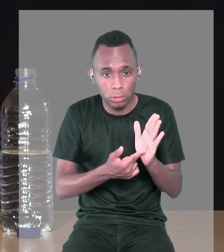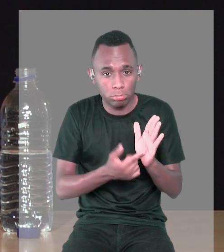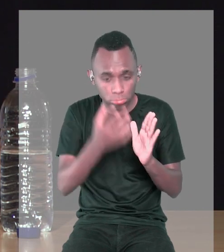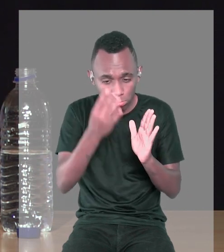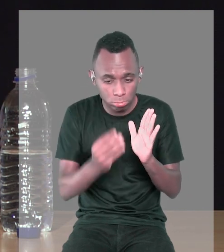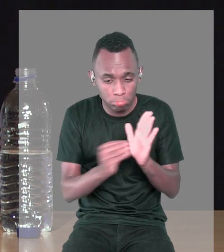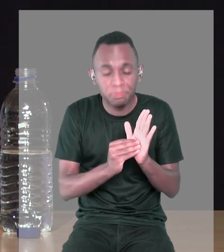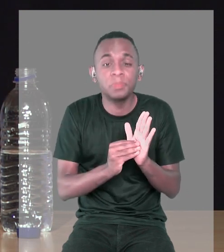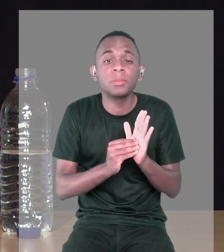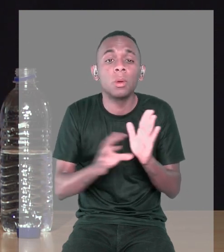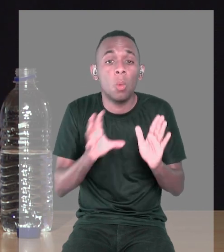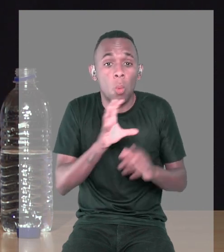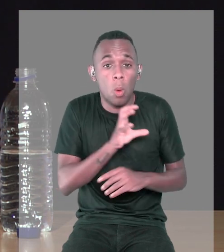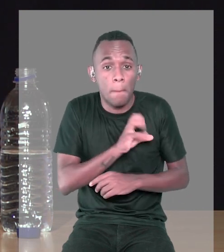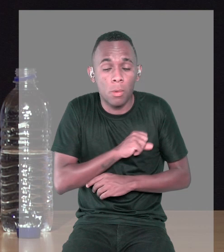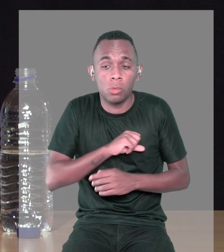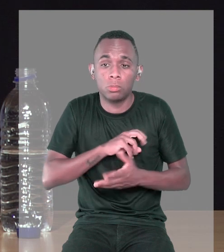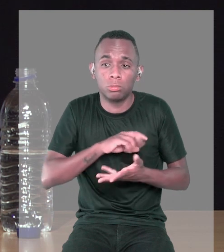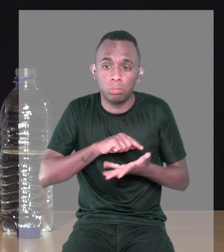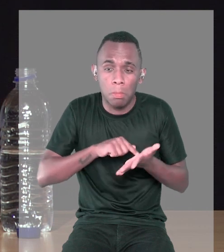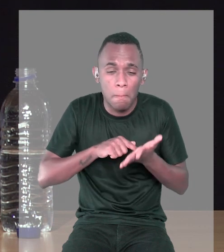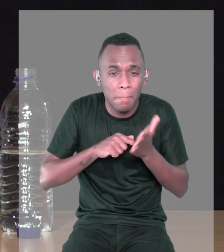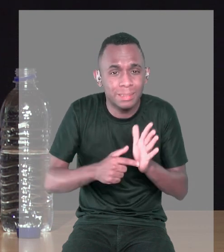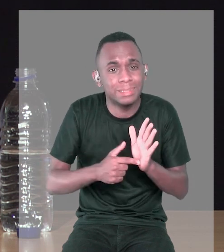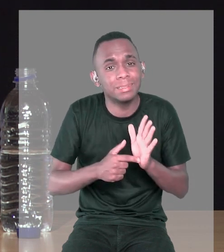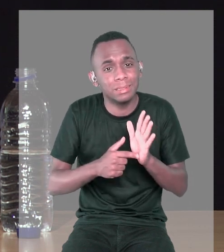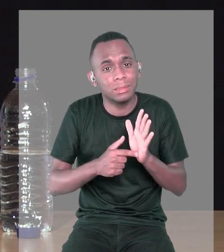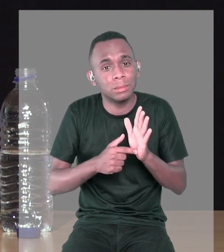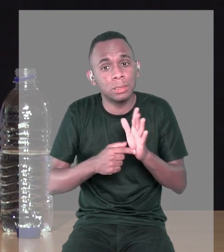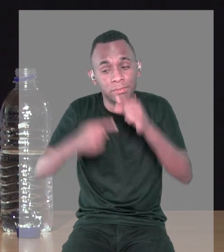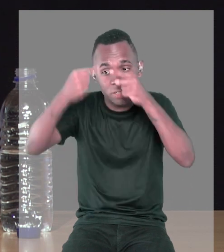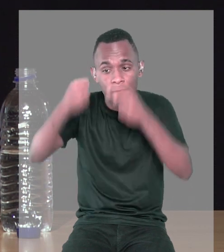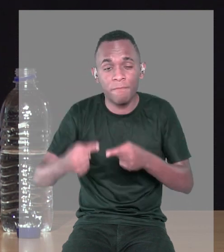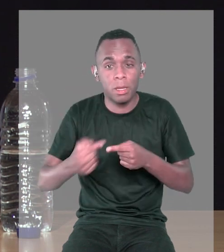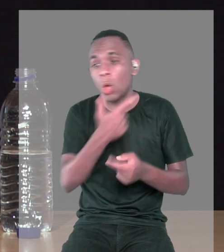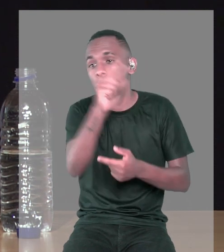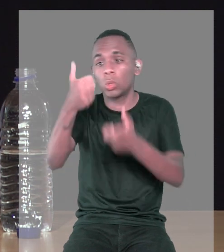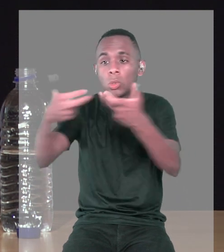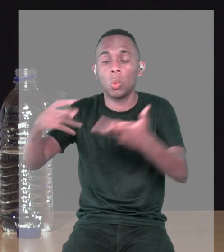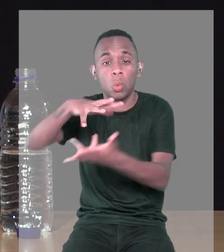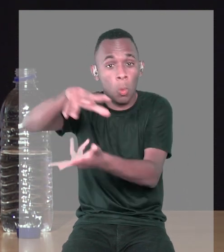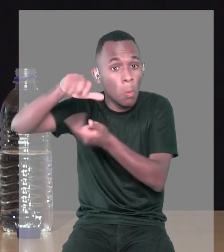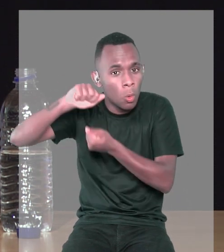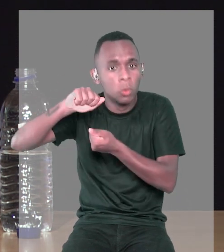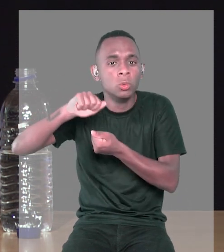ele situa. O amor singulariza tanto que desafia o